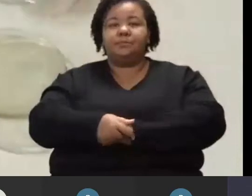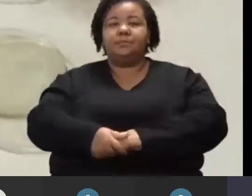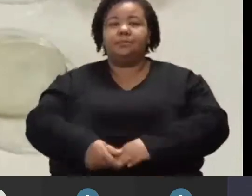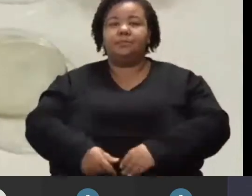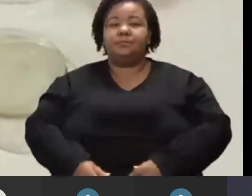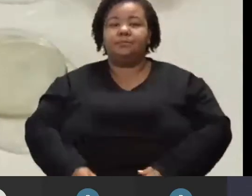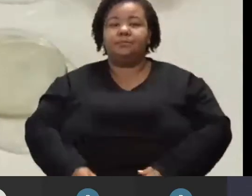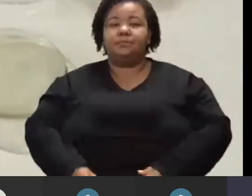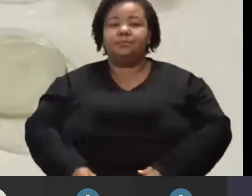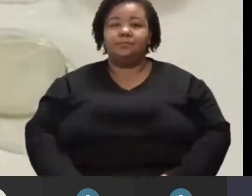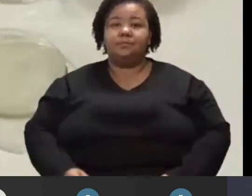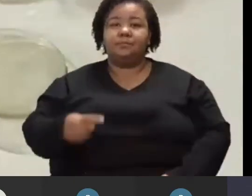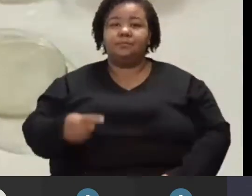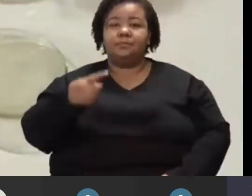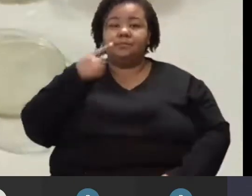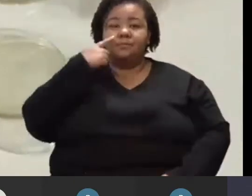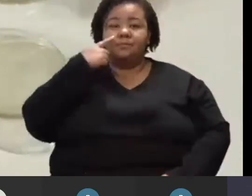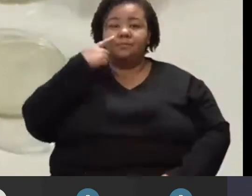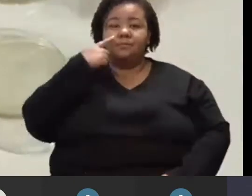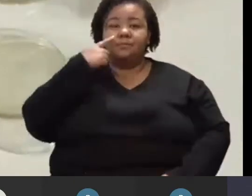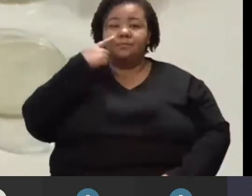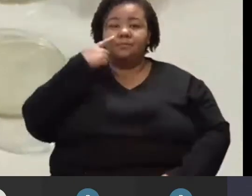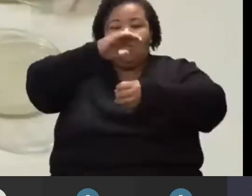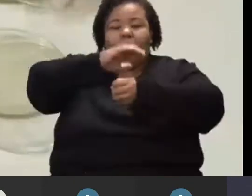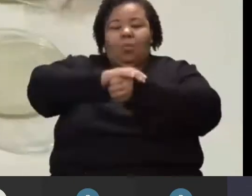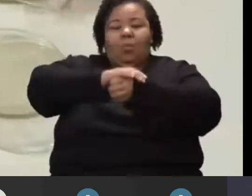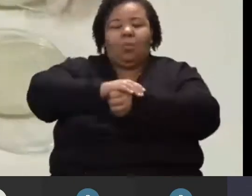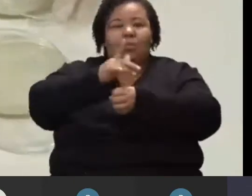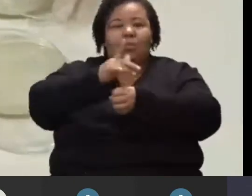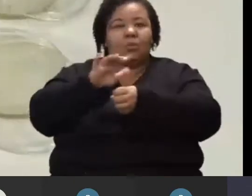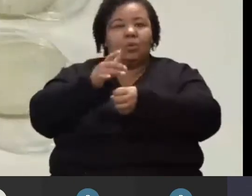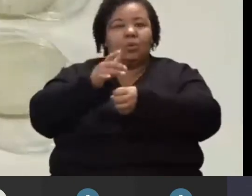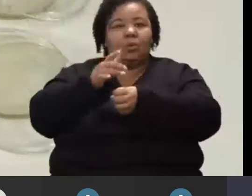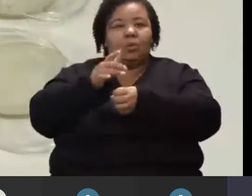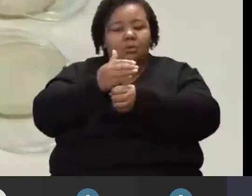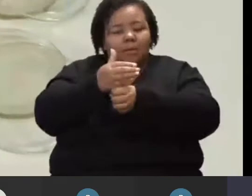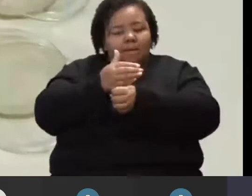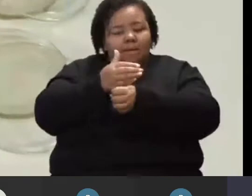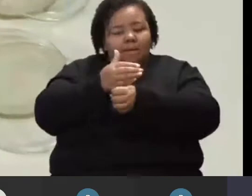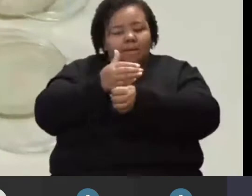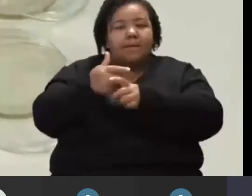E aí, repare que eu estou deixando a placa entreaberta, por quê? Porque está quente esse